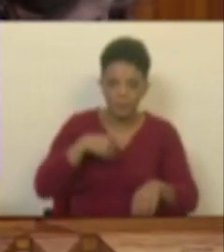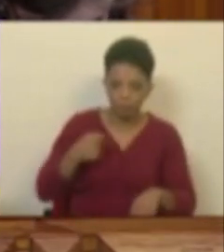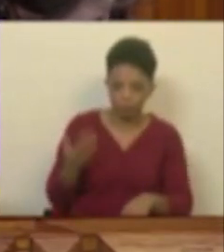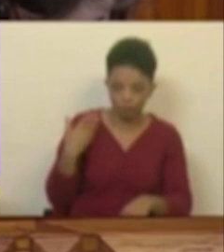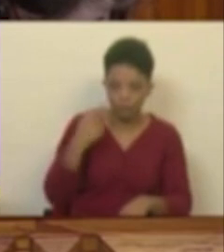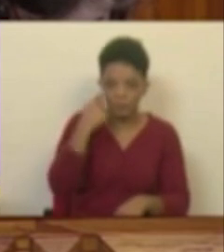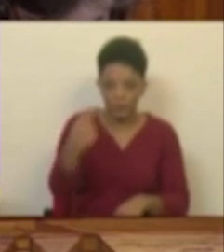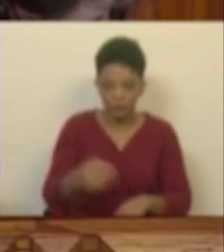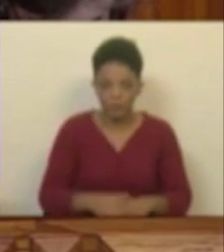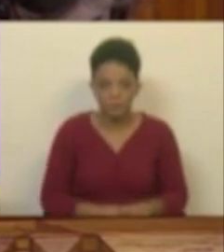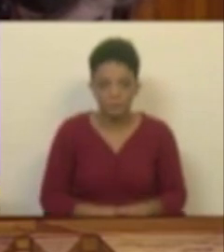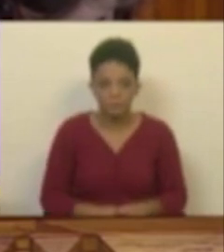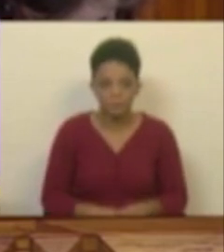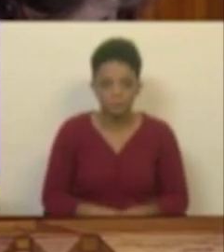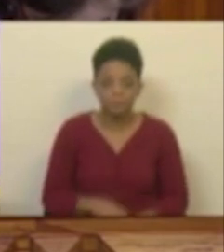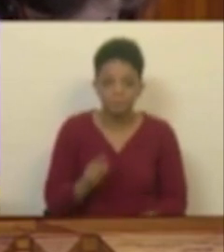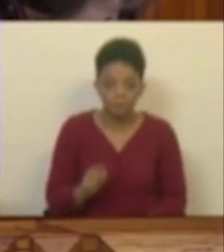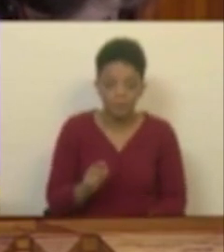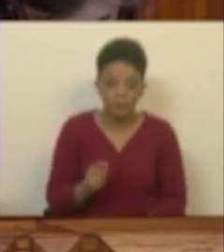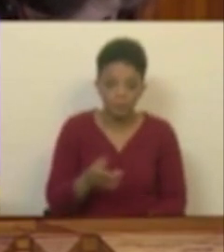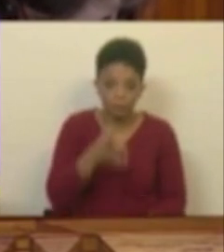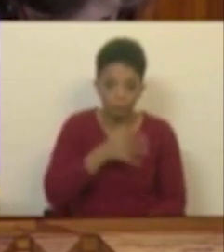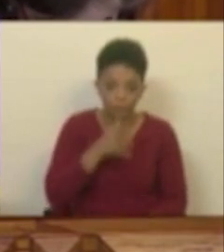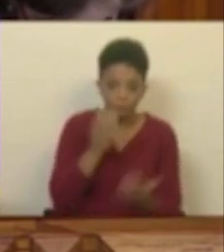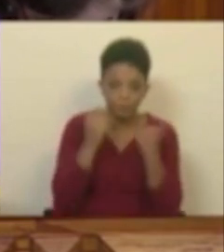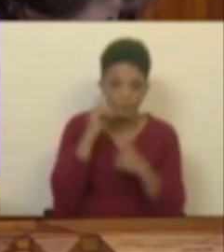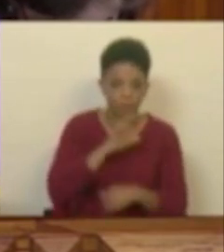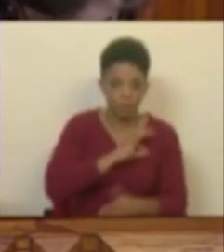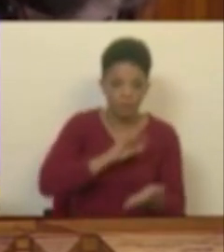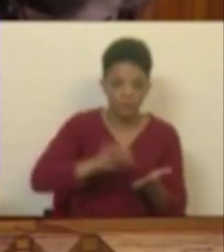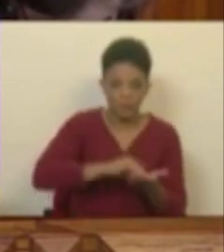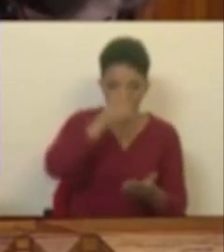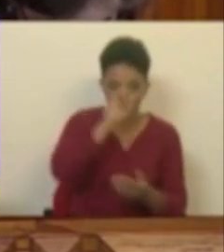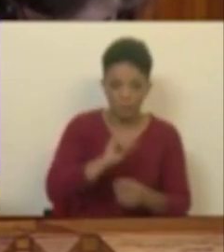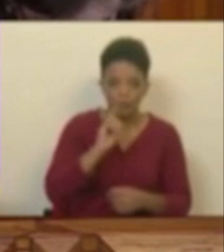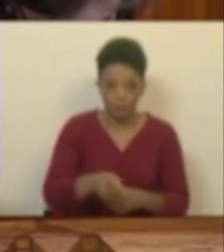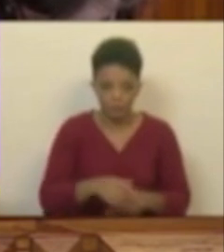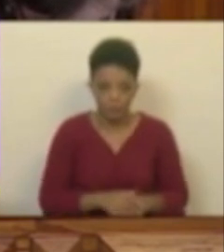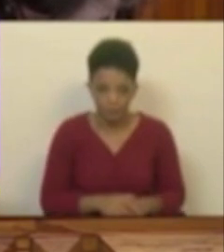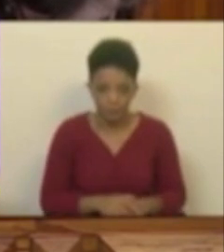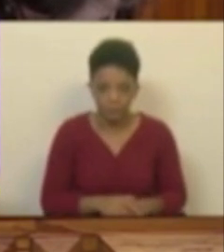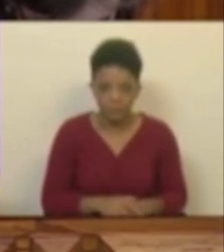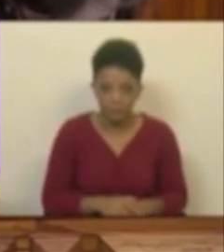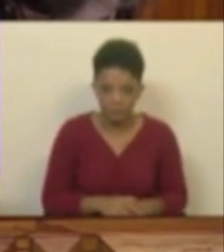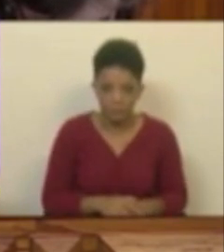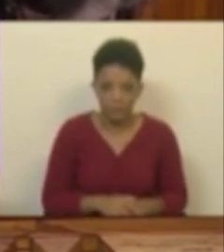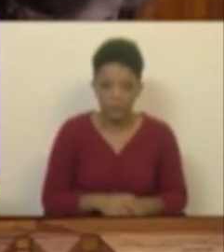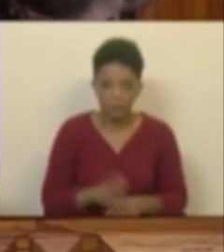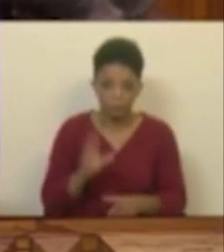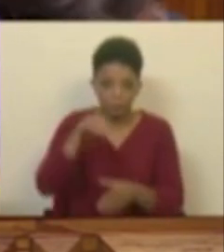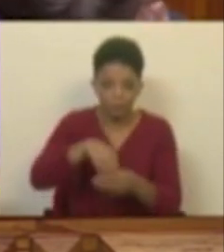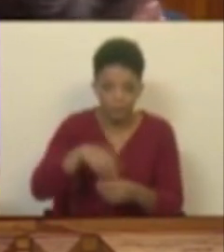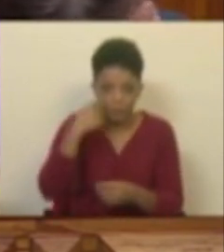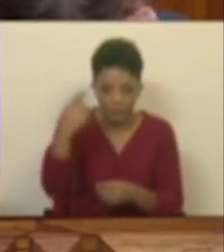recém-especialistas. Aquilo que me informou a Sra. Secretária de Estado é que aqueles que não foram incluídos